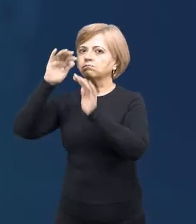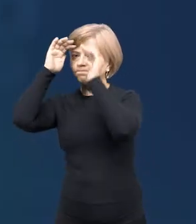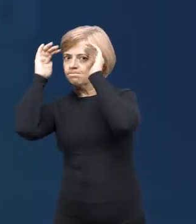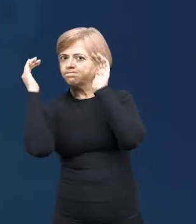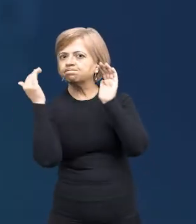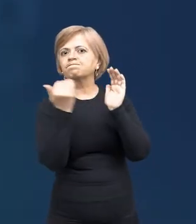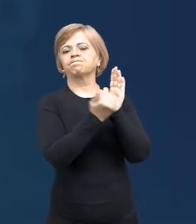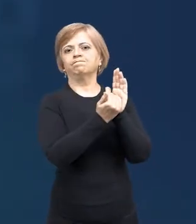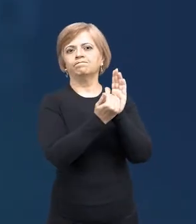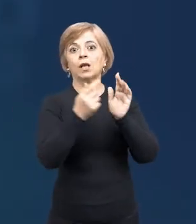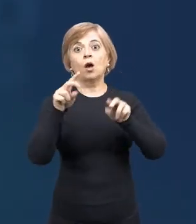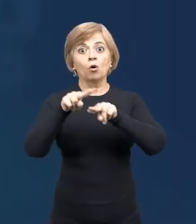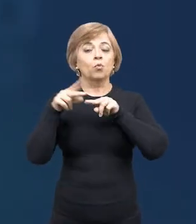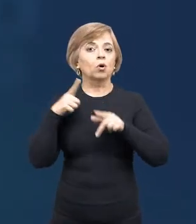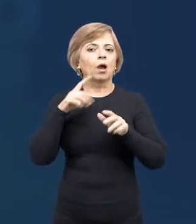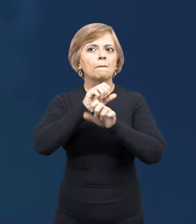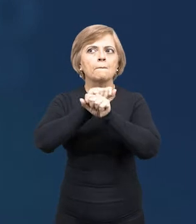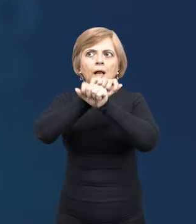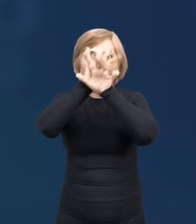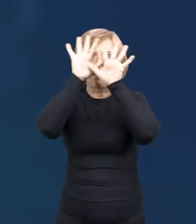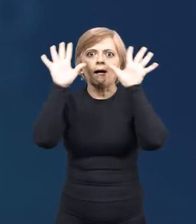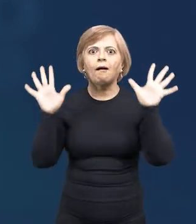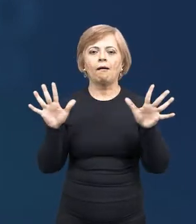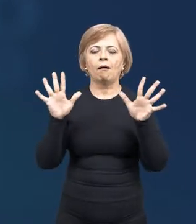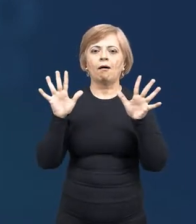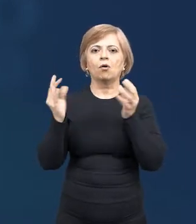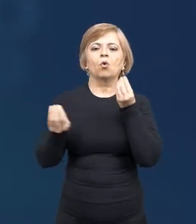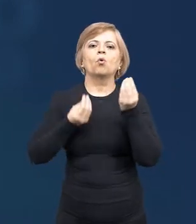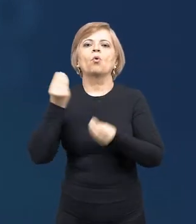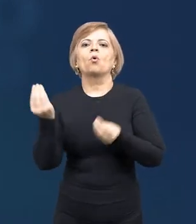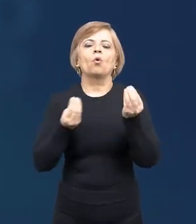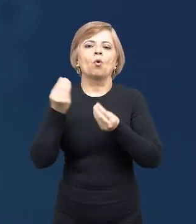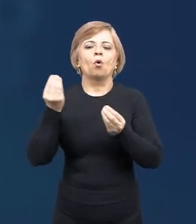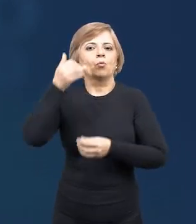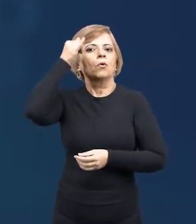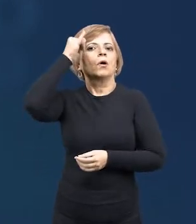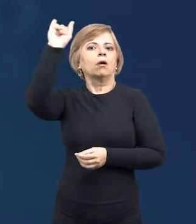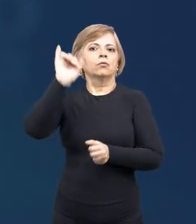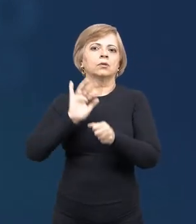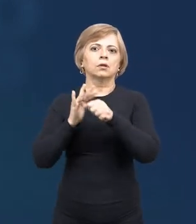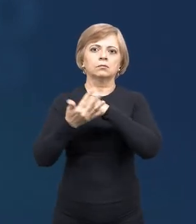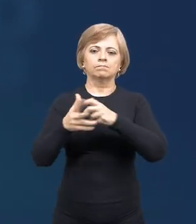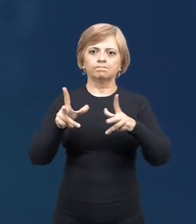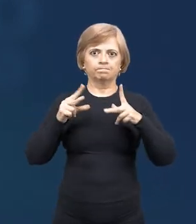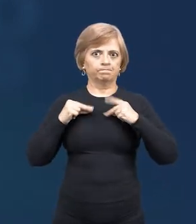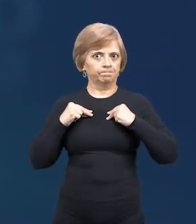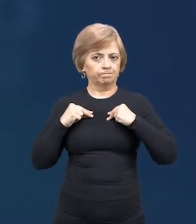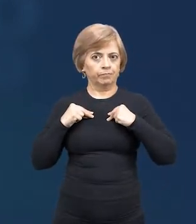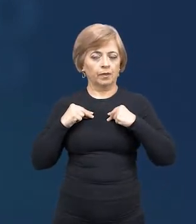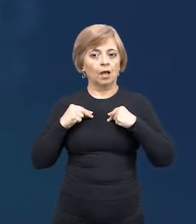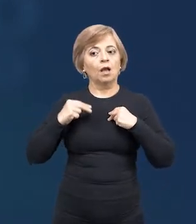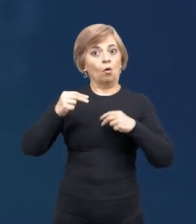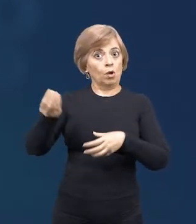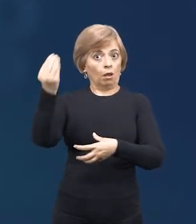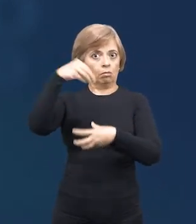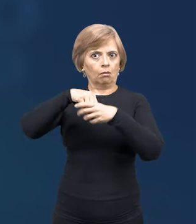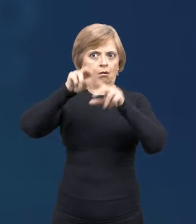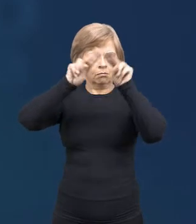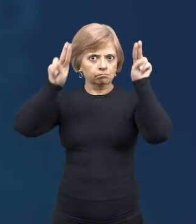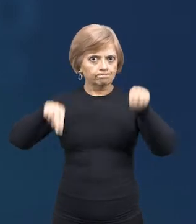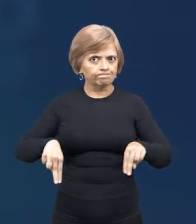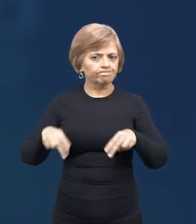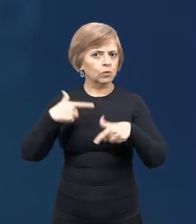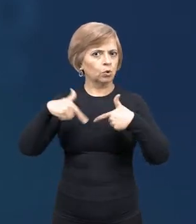que transmita a transparência das ações dos principais gestores da instituição ao público interno e também para o público